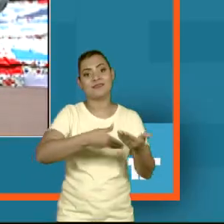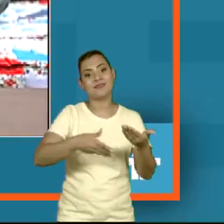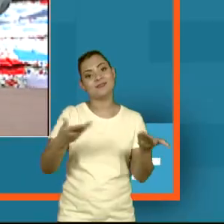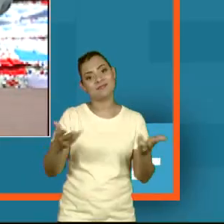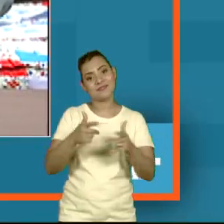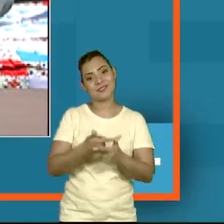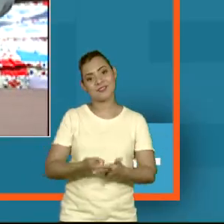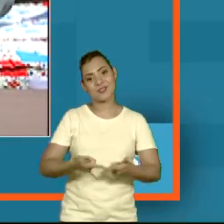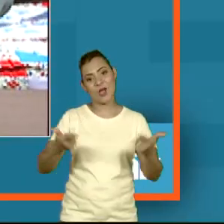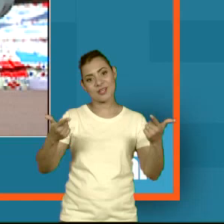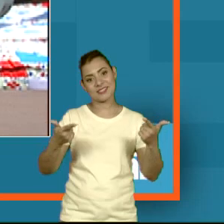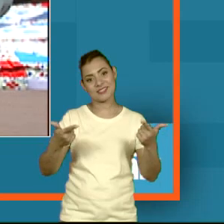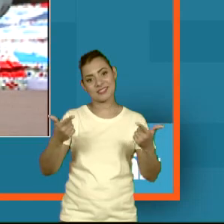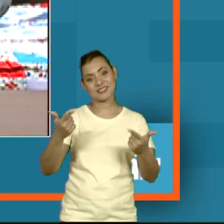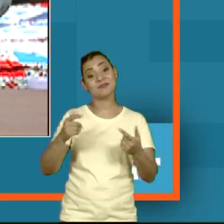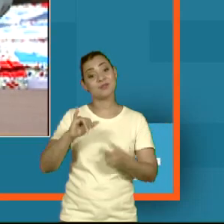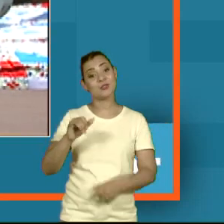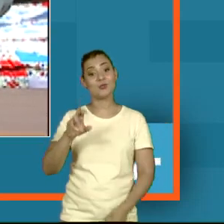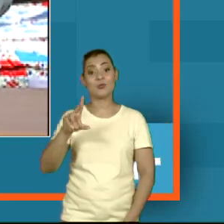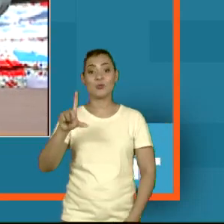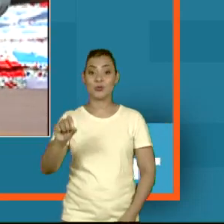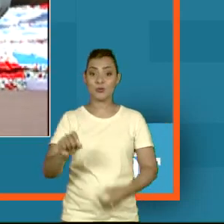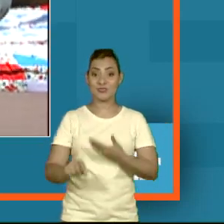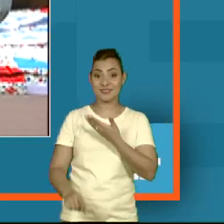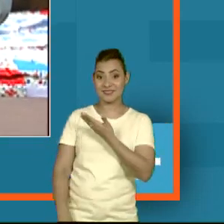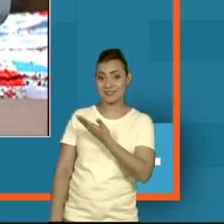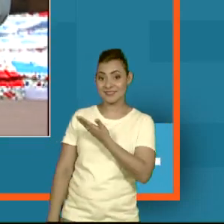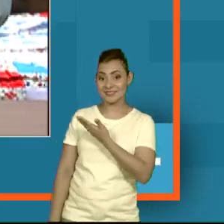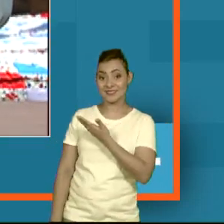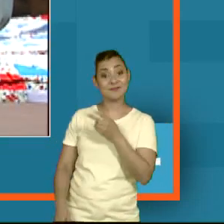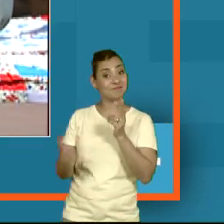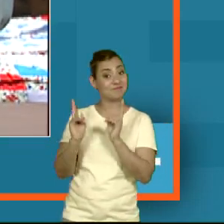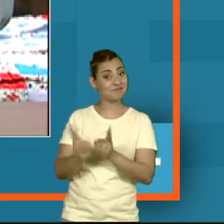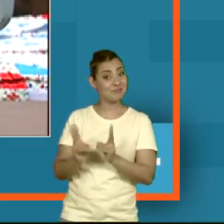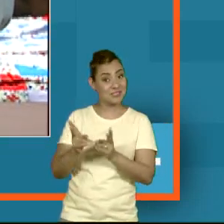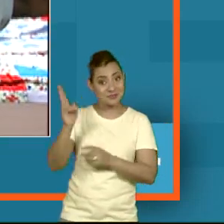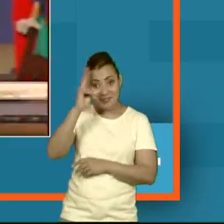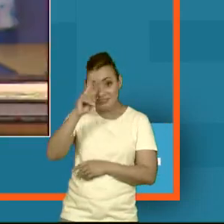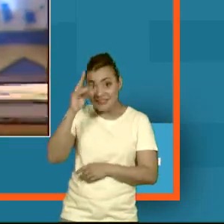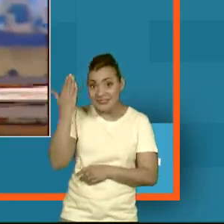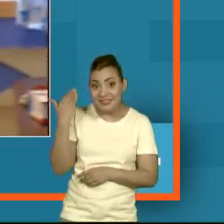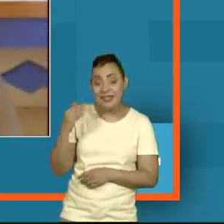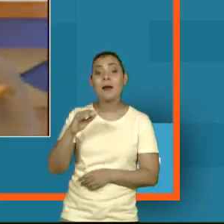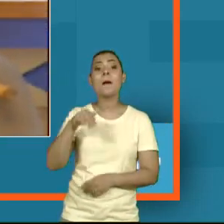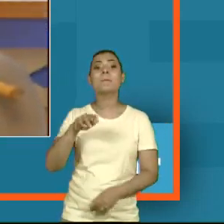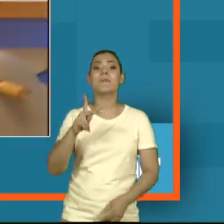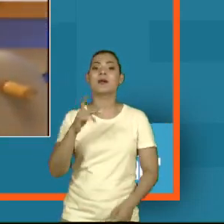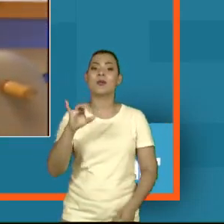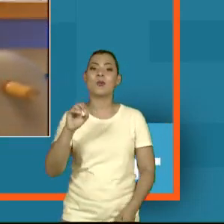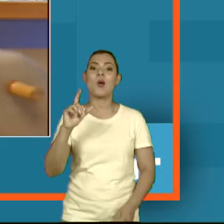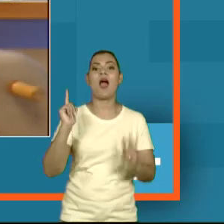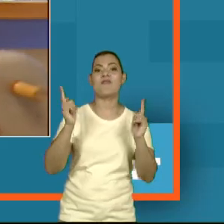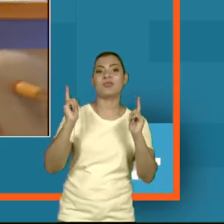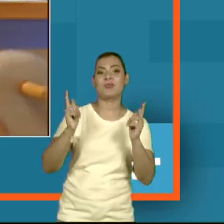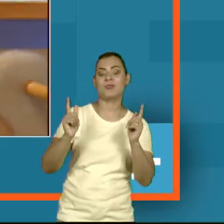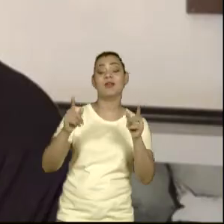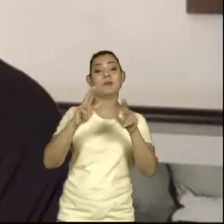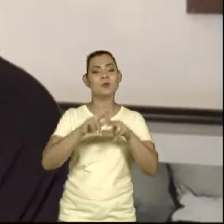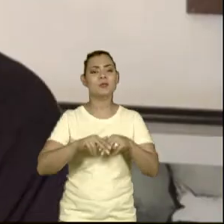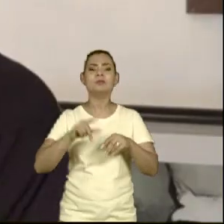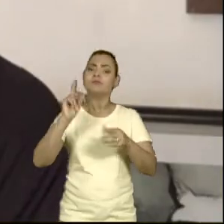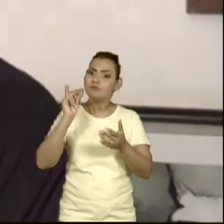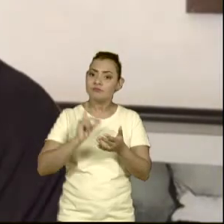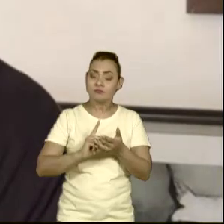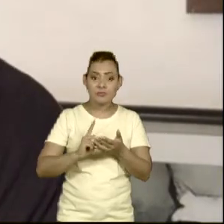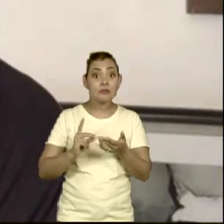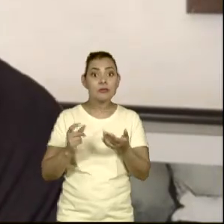E, para mim, a sorte, o escalado foi o Julho. Mesmo o Julho do Banho de Aventura. Então, quando o Julho foi escalado, eu tive a sorte